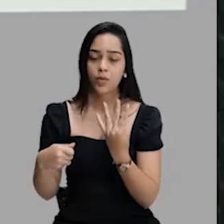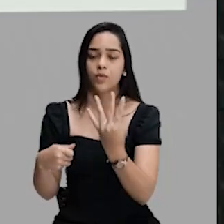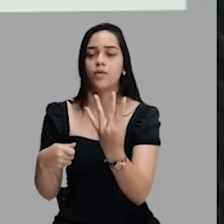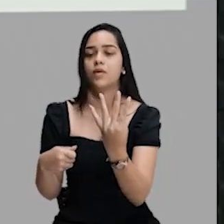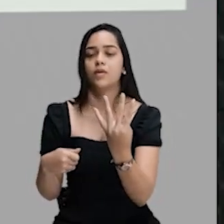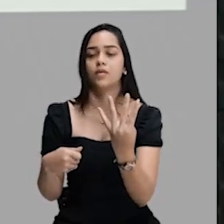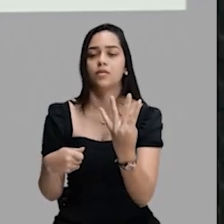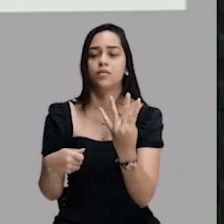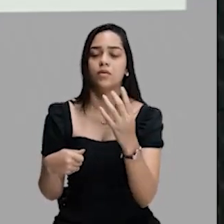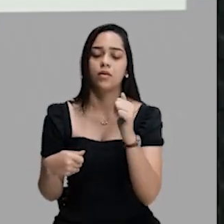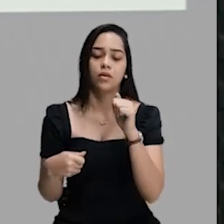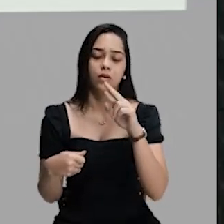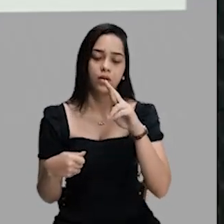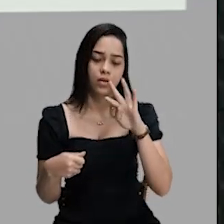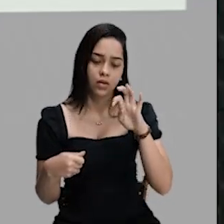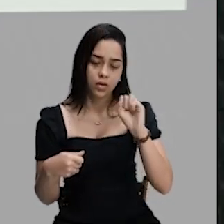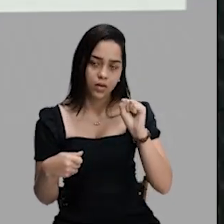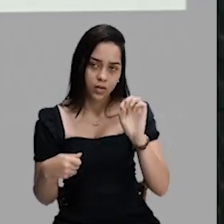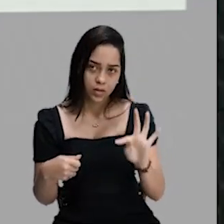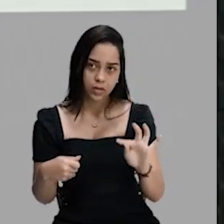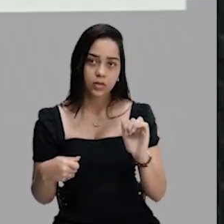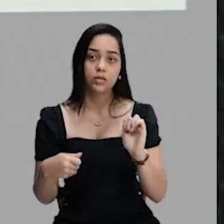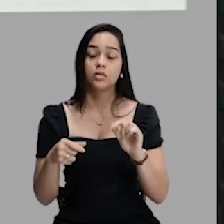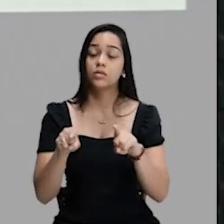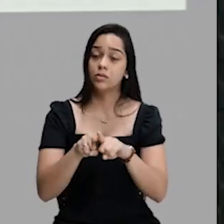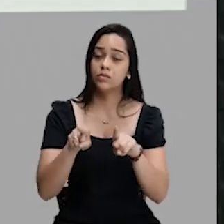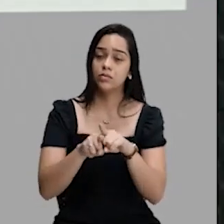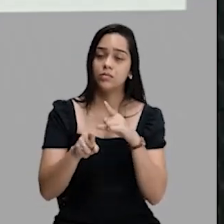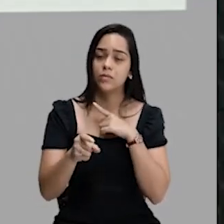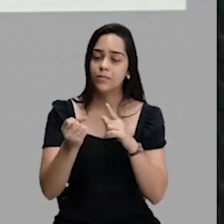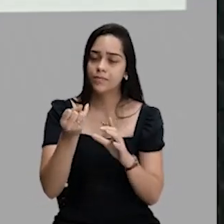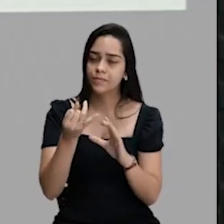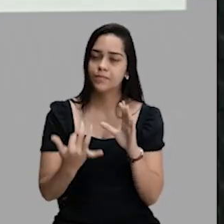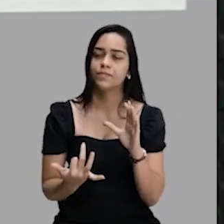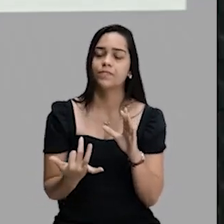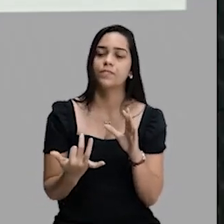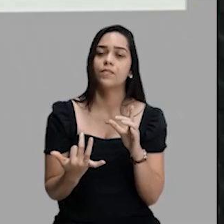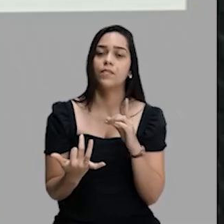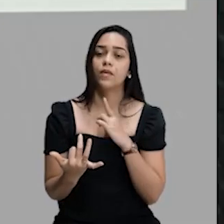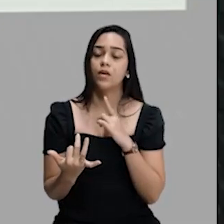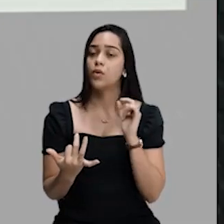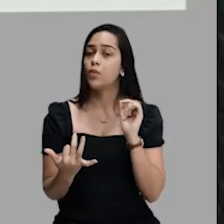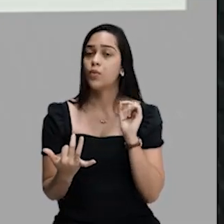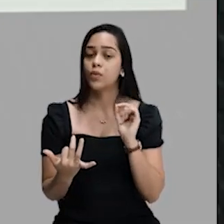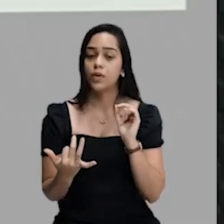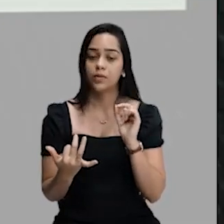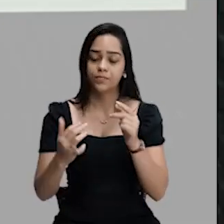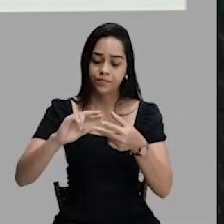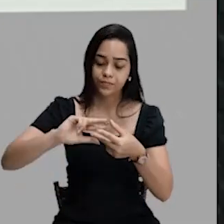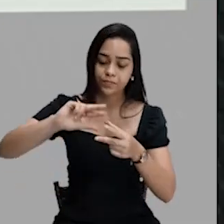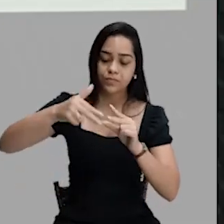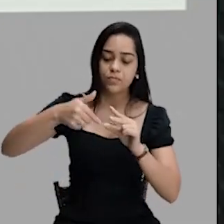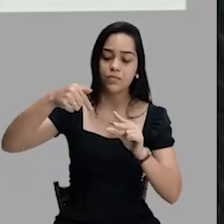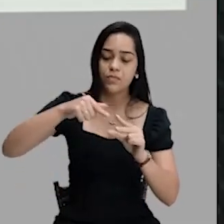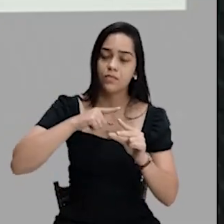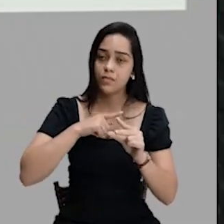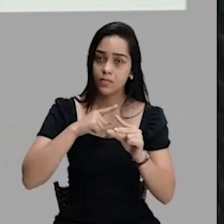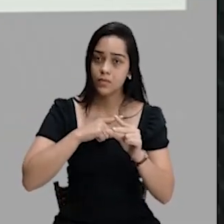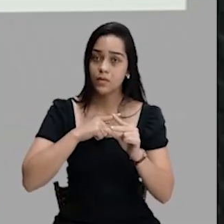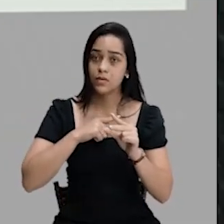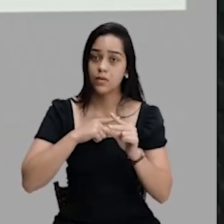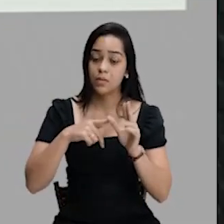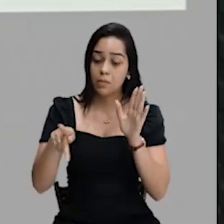4 arestas. Tá? Então, uma das características que faz com que um poliedro seja considerado um poliedro